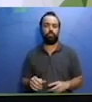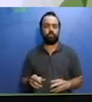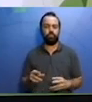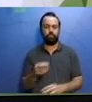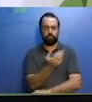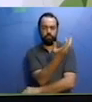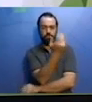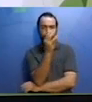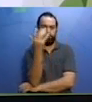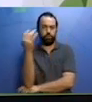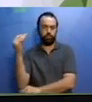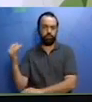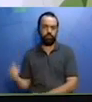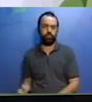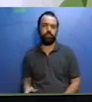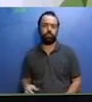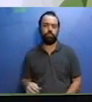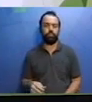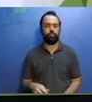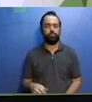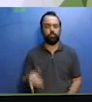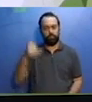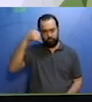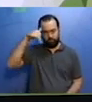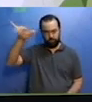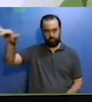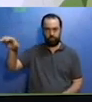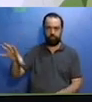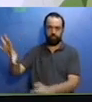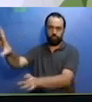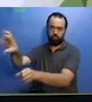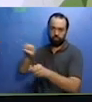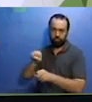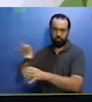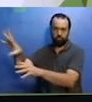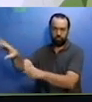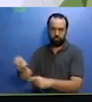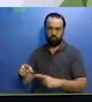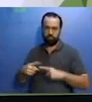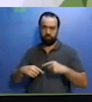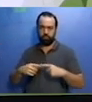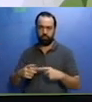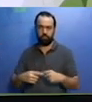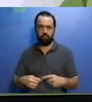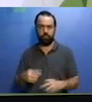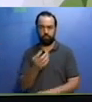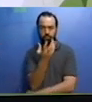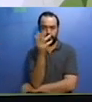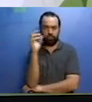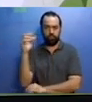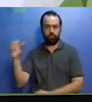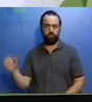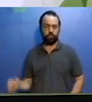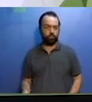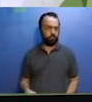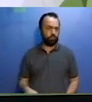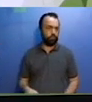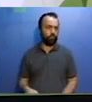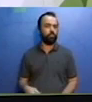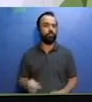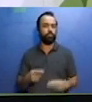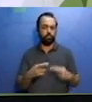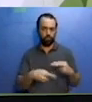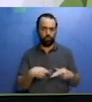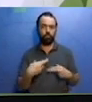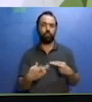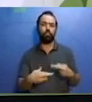meio ambiente, evitando a extração, né, de recursos naturais. No processo de reciclagem, de aproveitamento